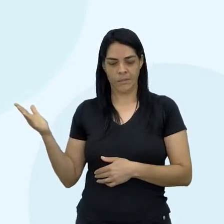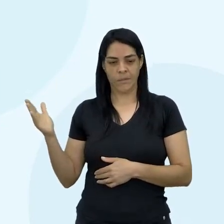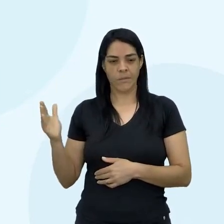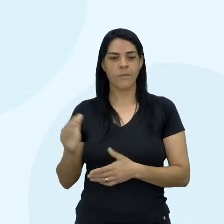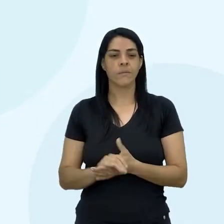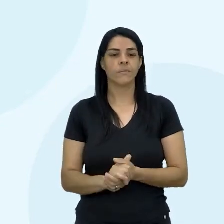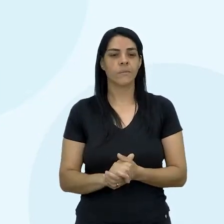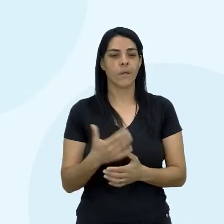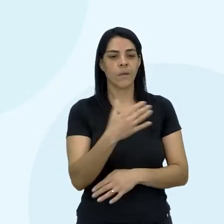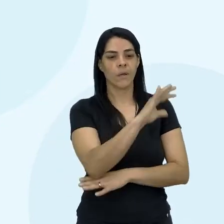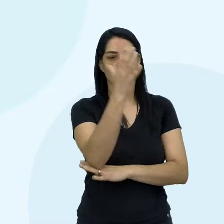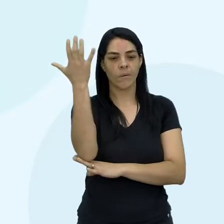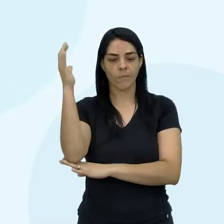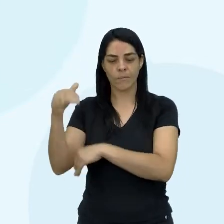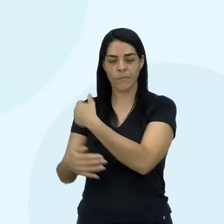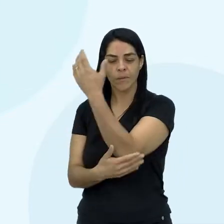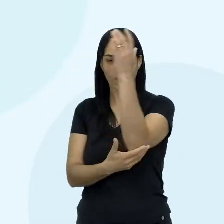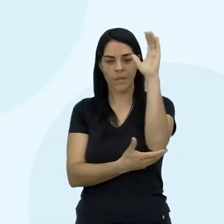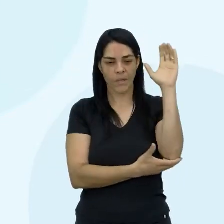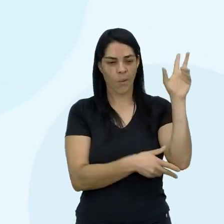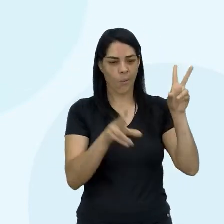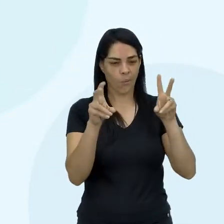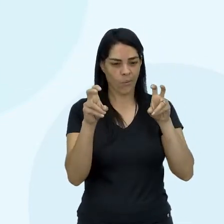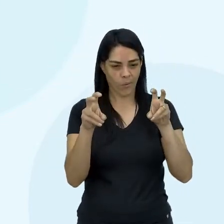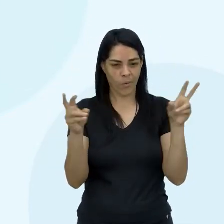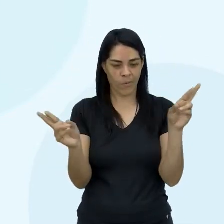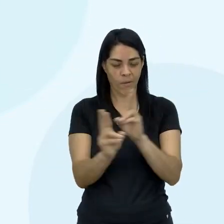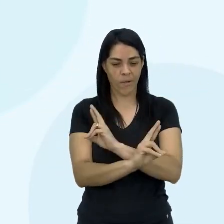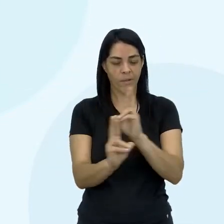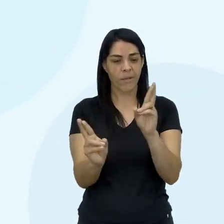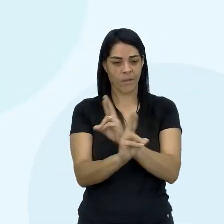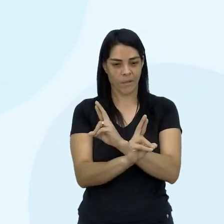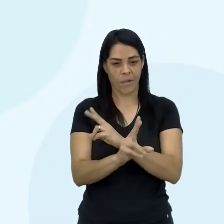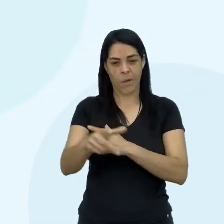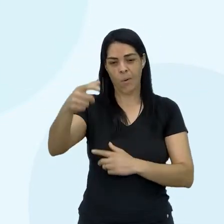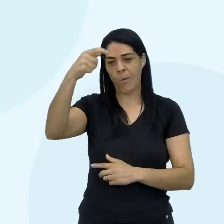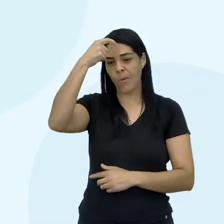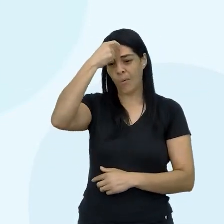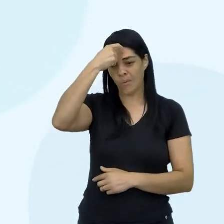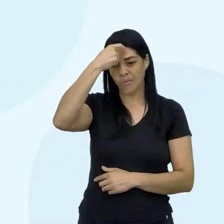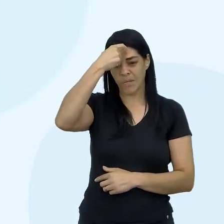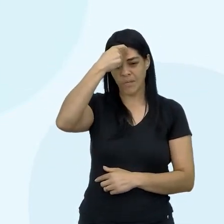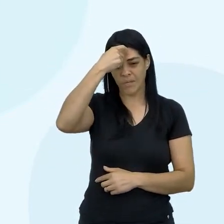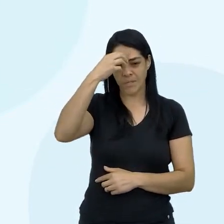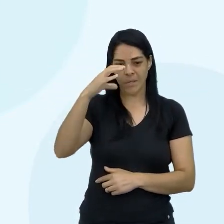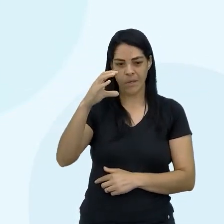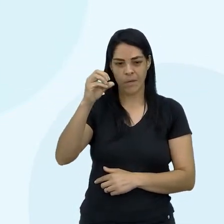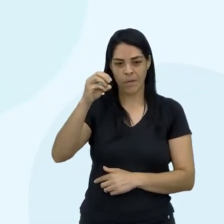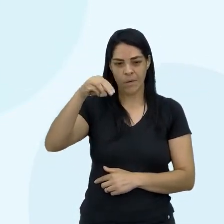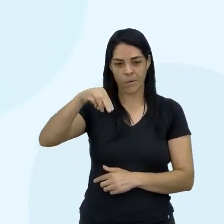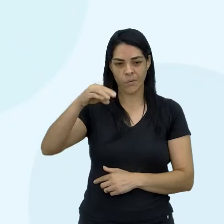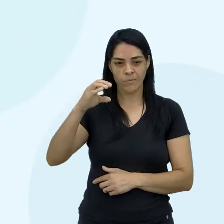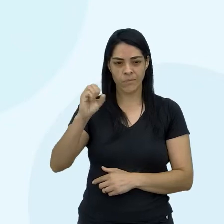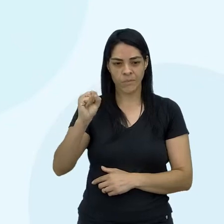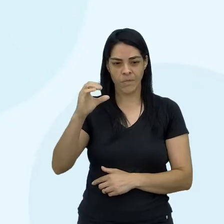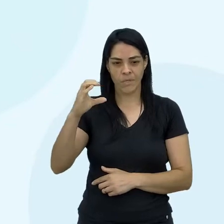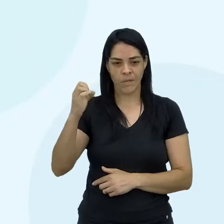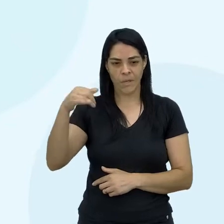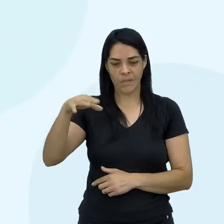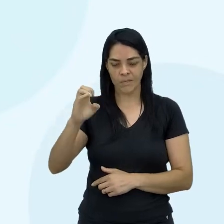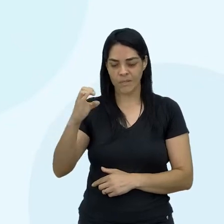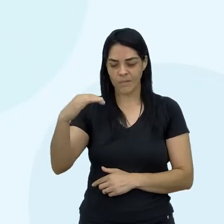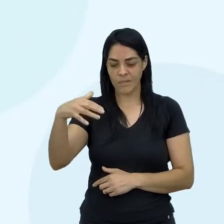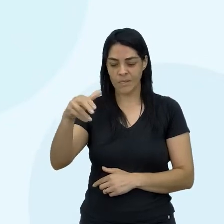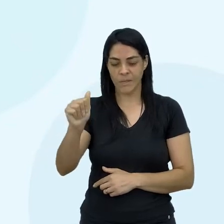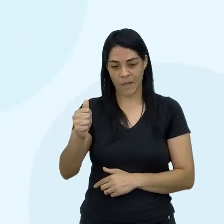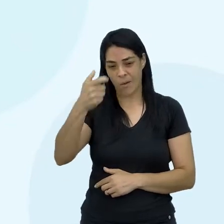questão ambiental, ela está muito relacionada à questão da consciência. E essa questão da consciência, ela